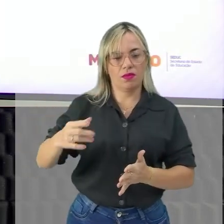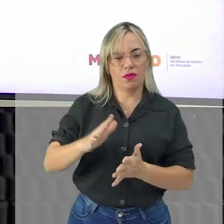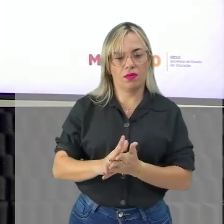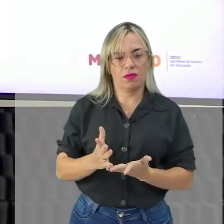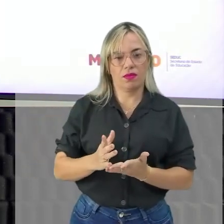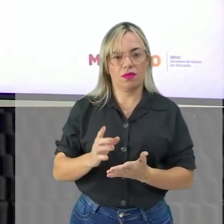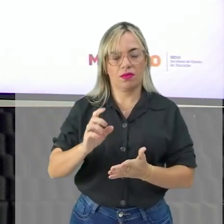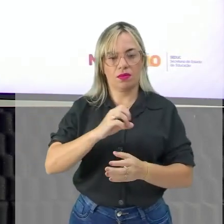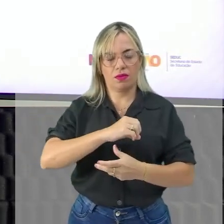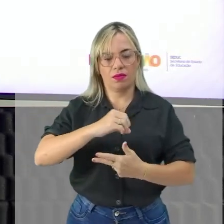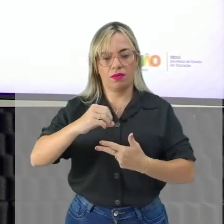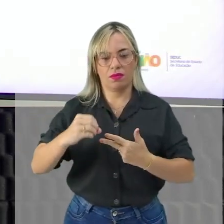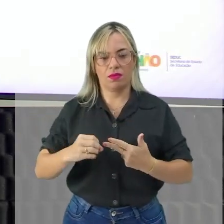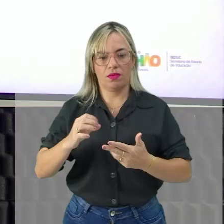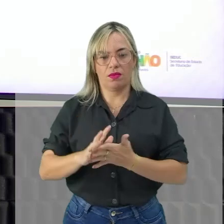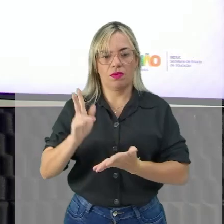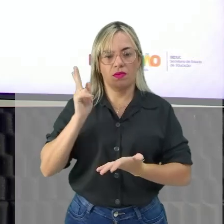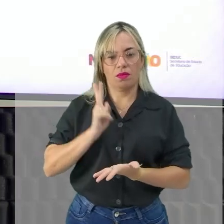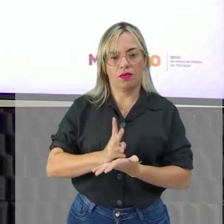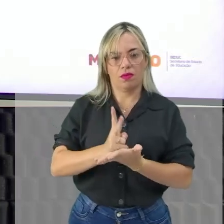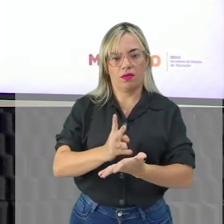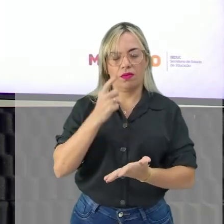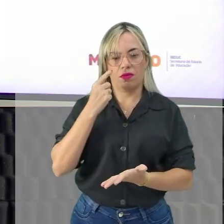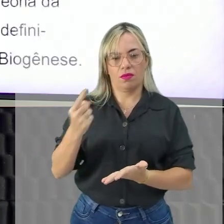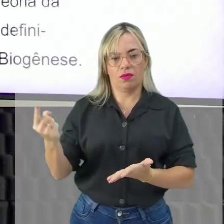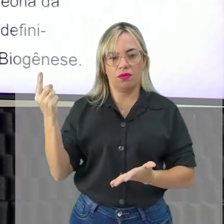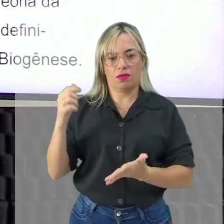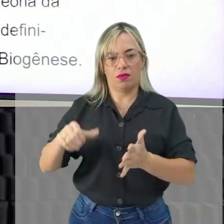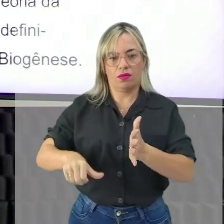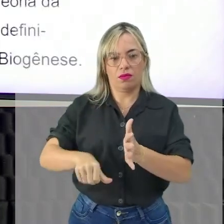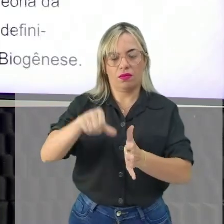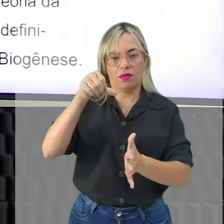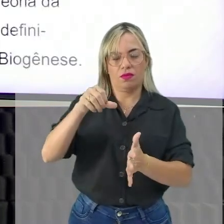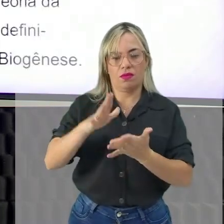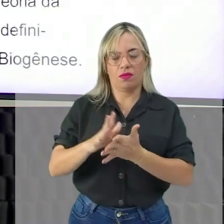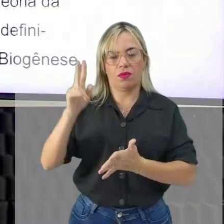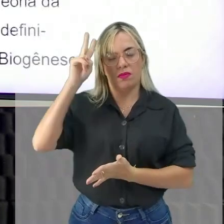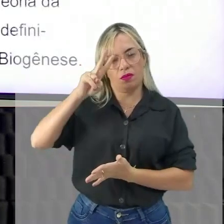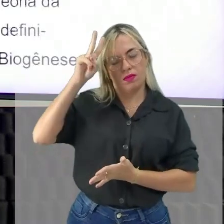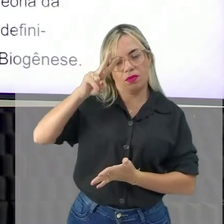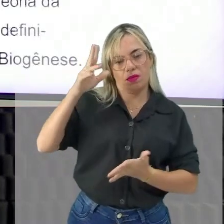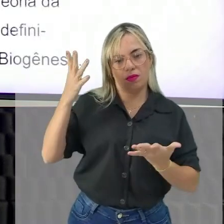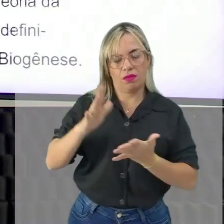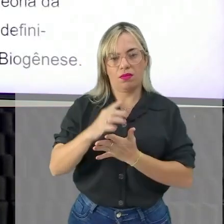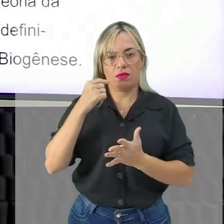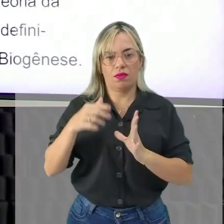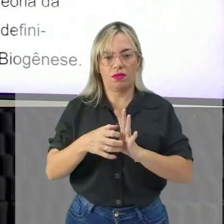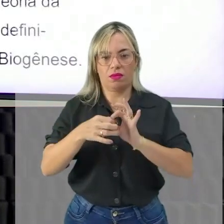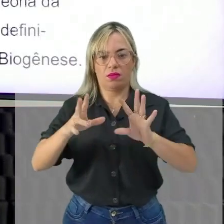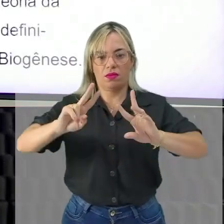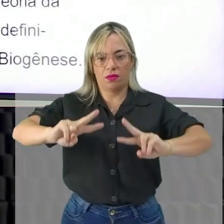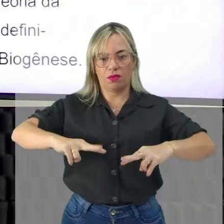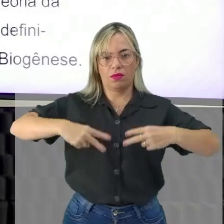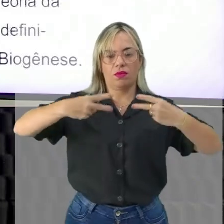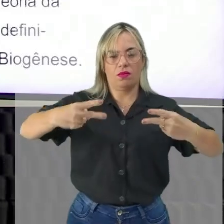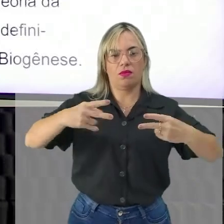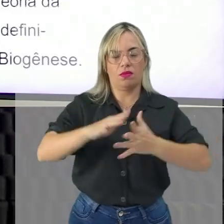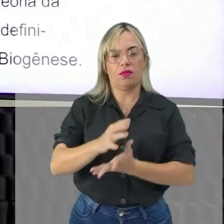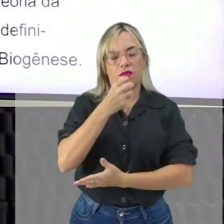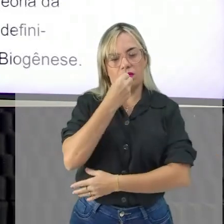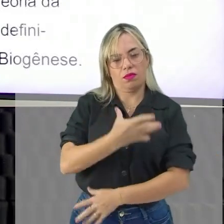gente vai continuar aqui, então, na questão 9, lembrando que esse material está disponível no link, tá